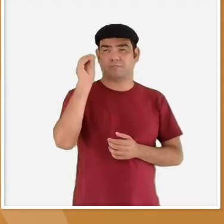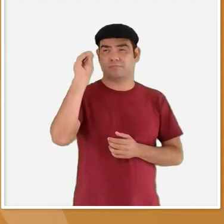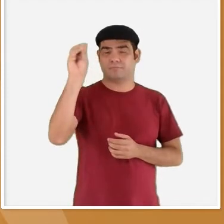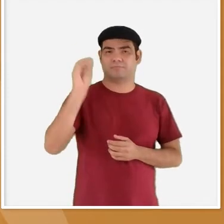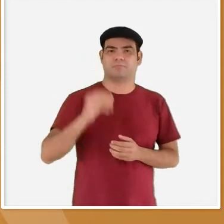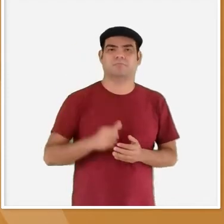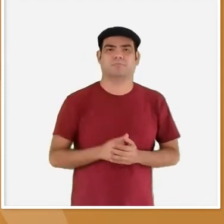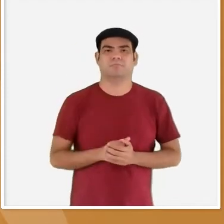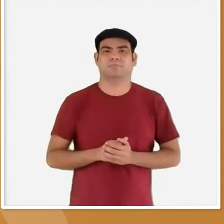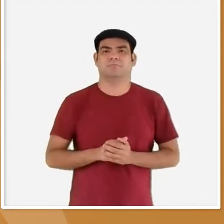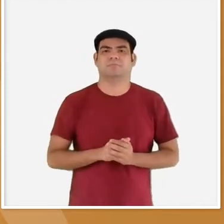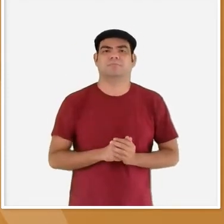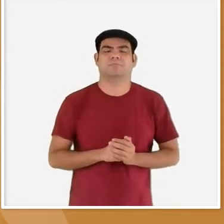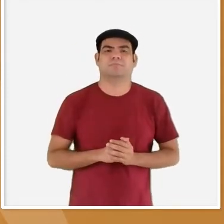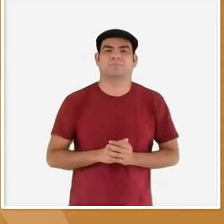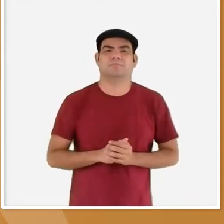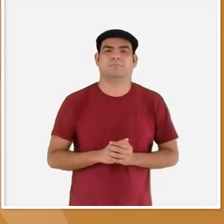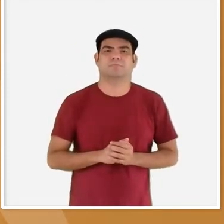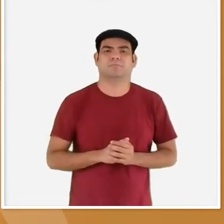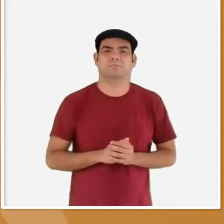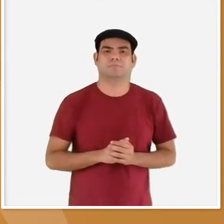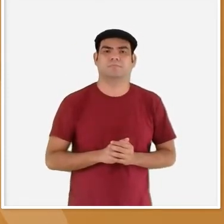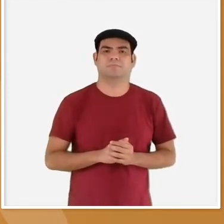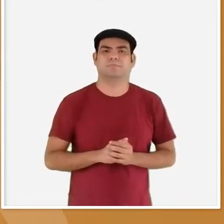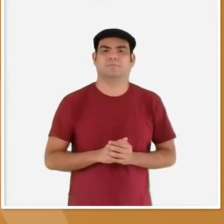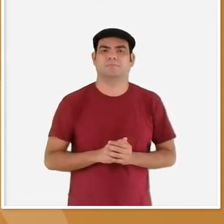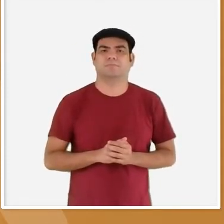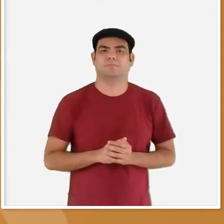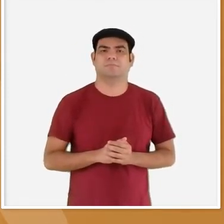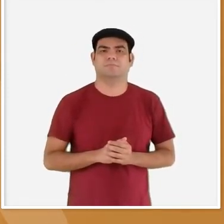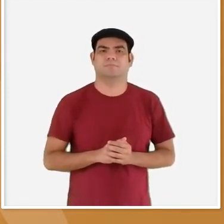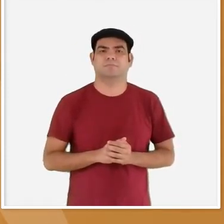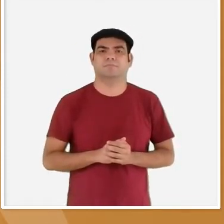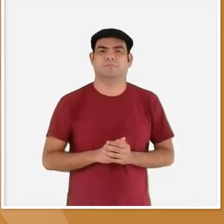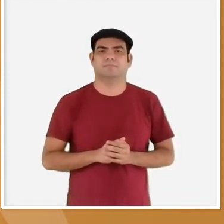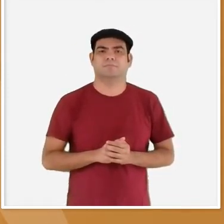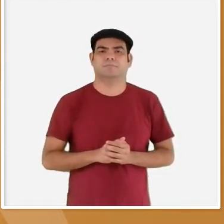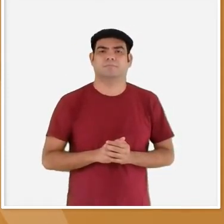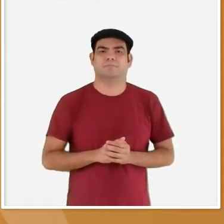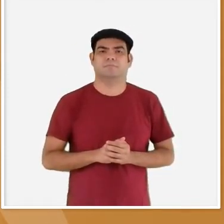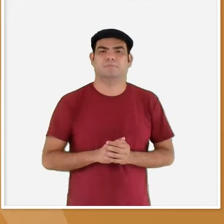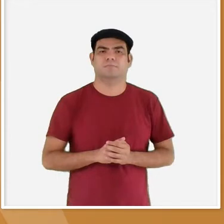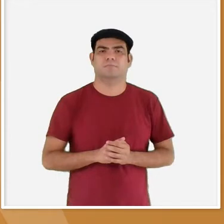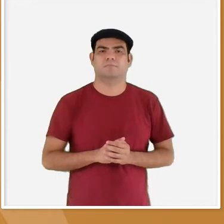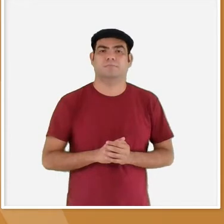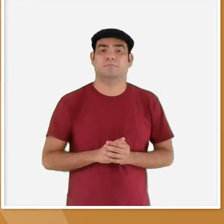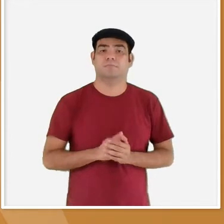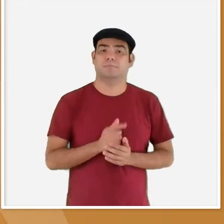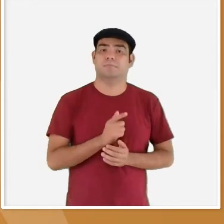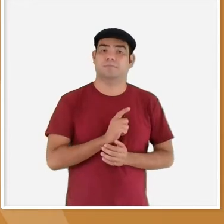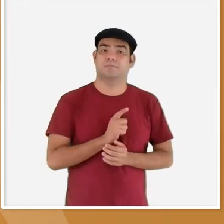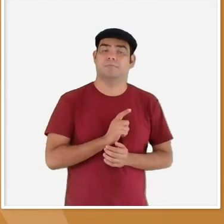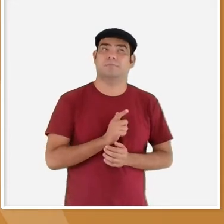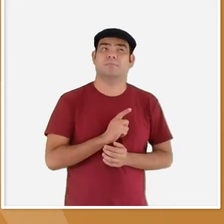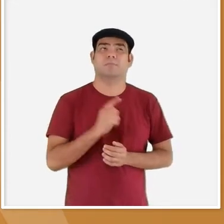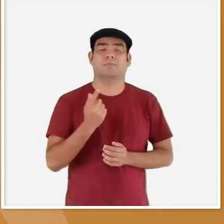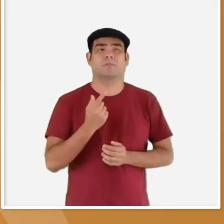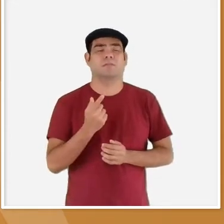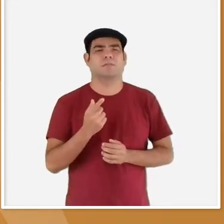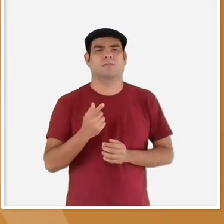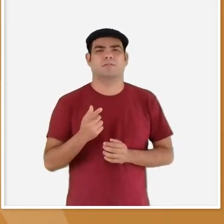tá? A maior parte desse clima é tropical. Ele tem uma parte, vamos identificar o